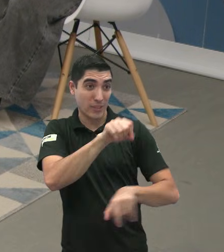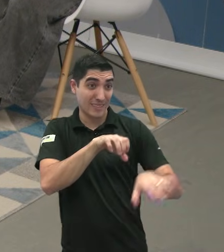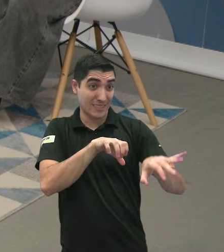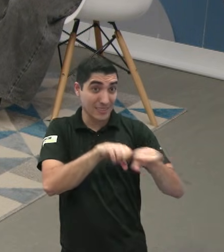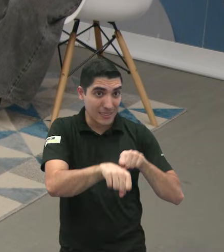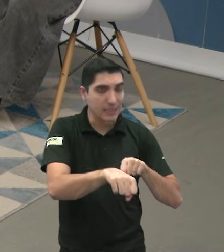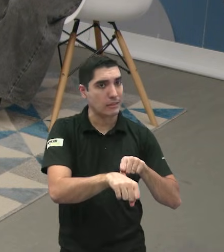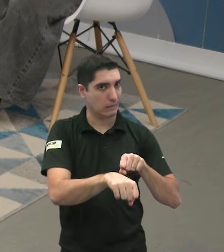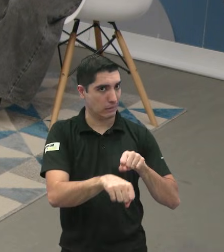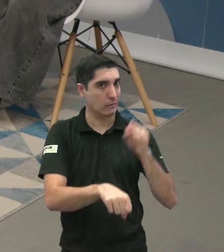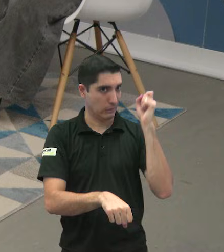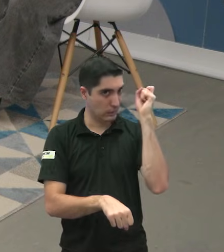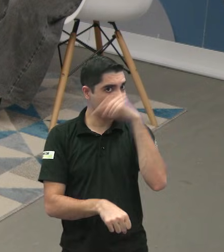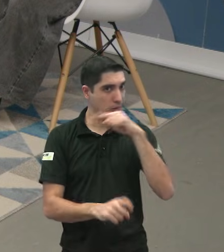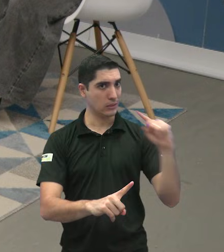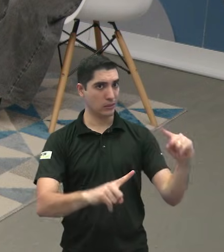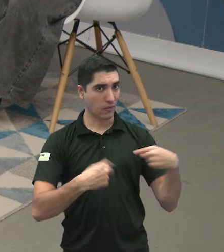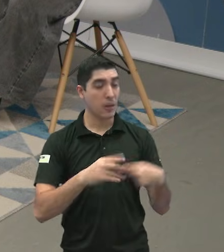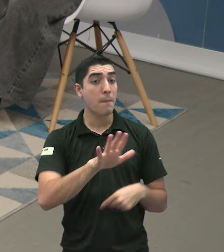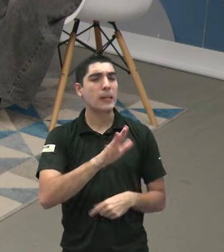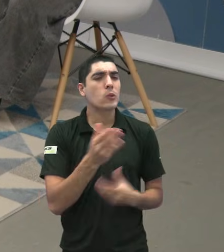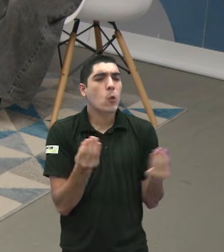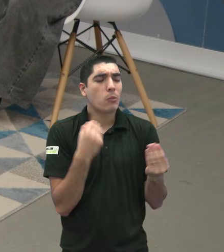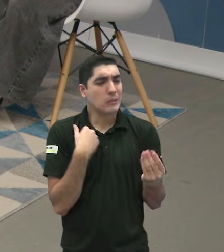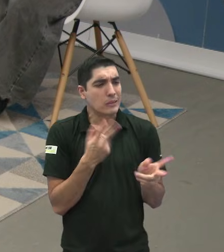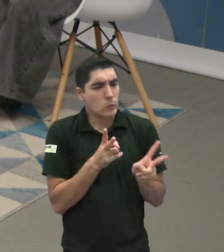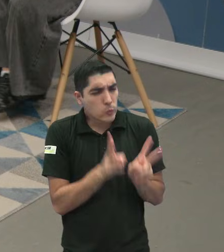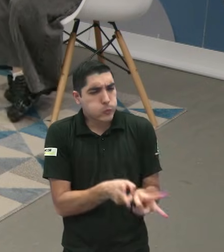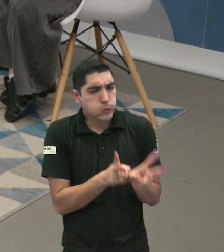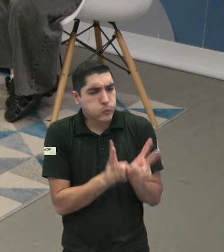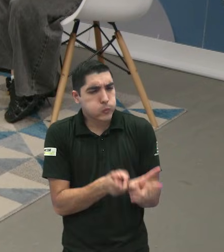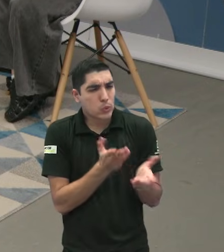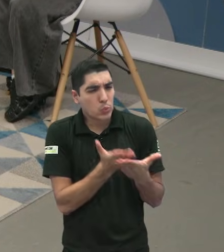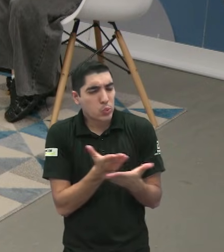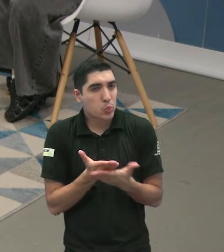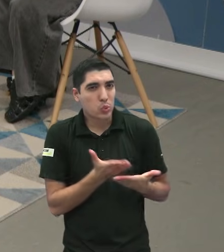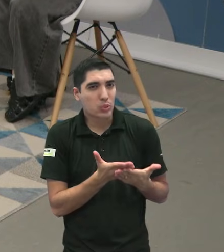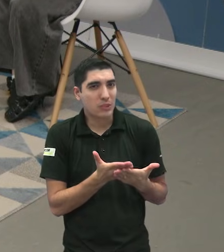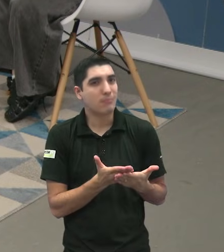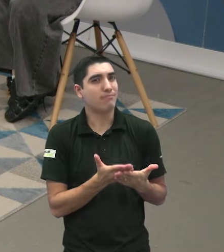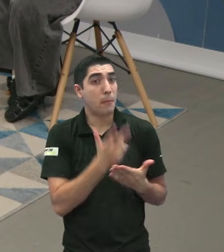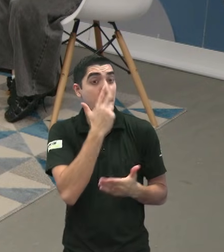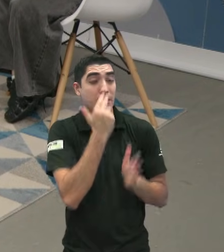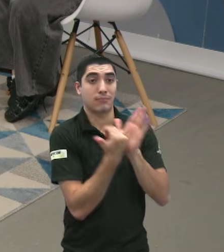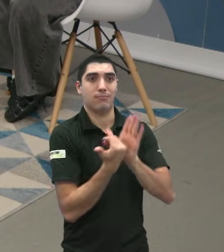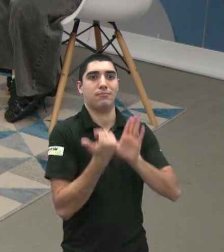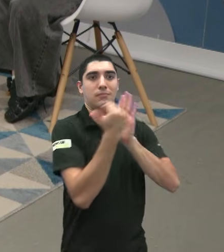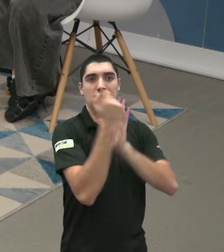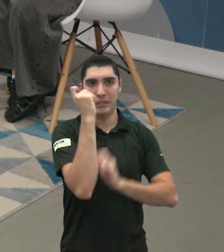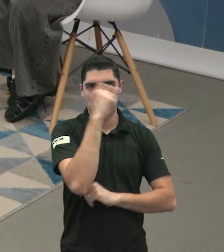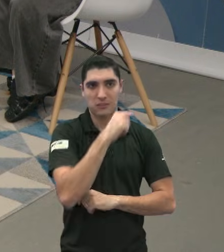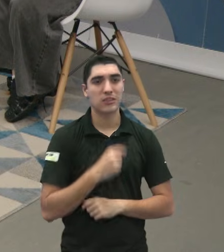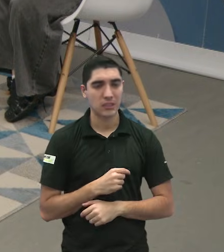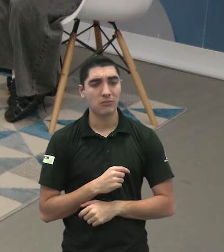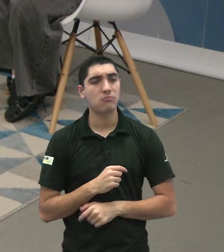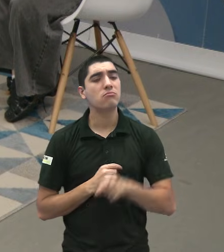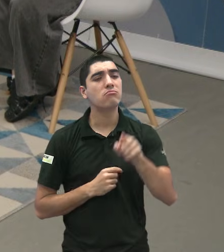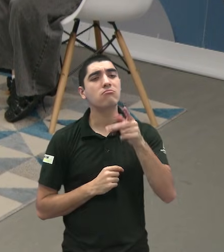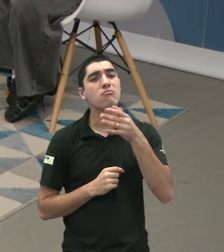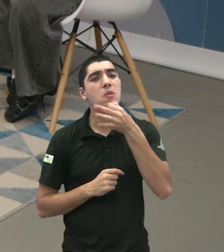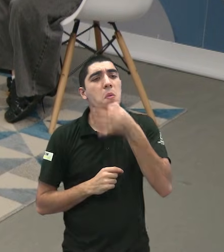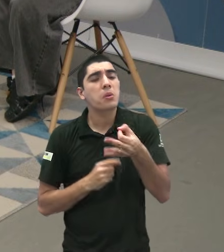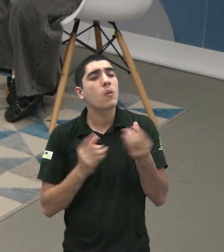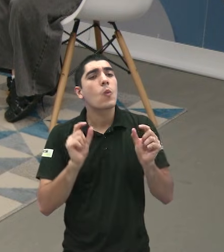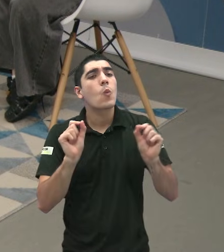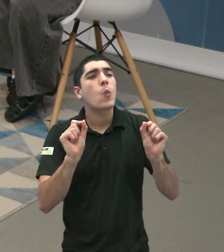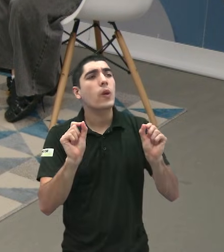desafio, mas se manter nela, né, pode ser ainda mais difícil nessa questão. Quais são os principais obstáculos,